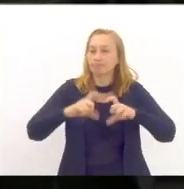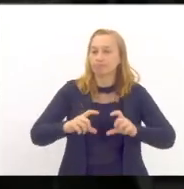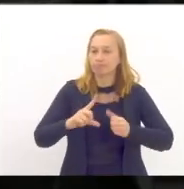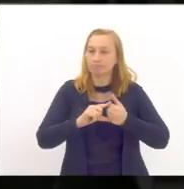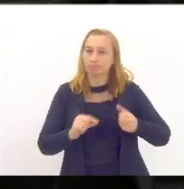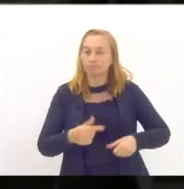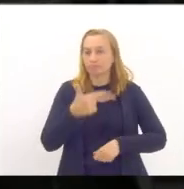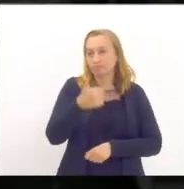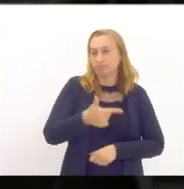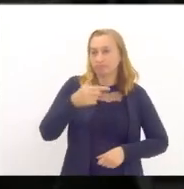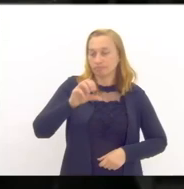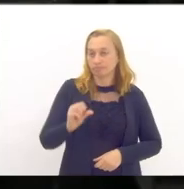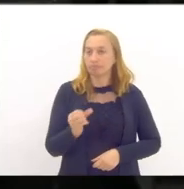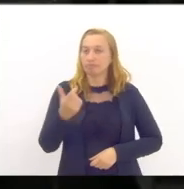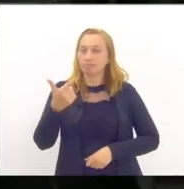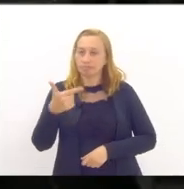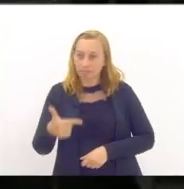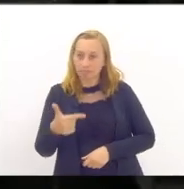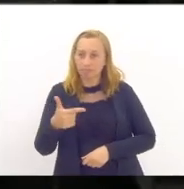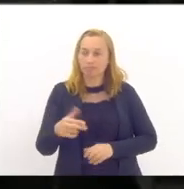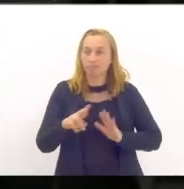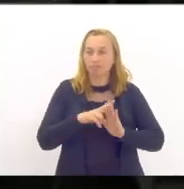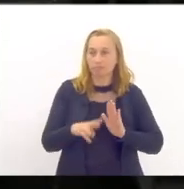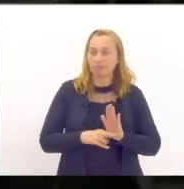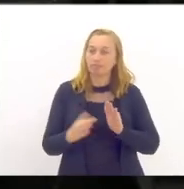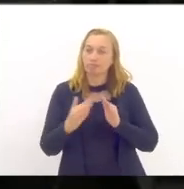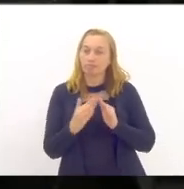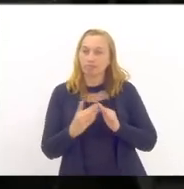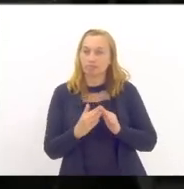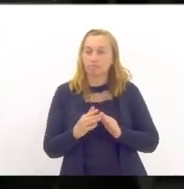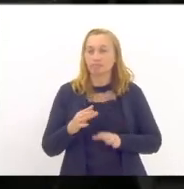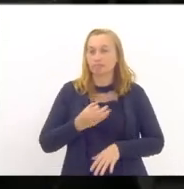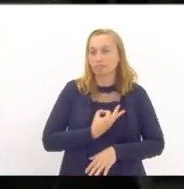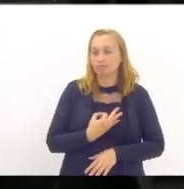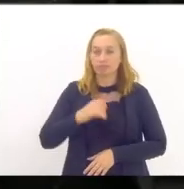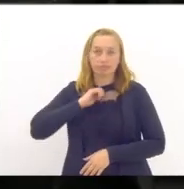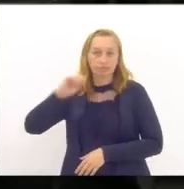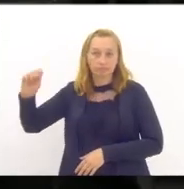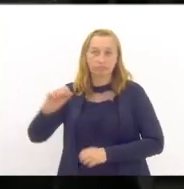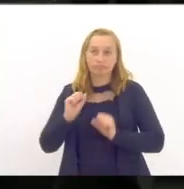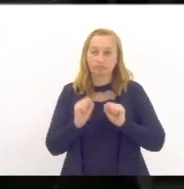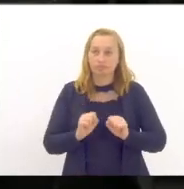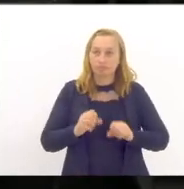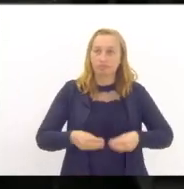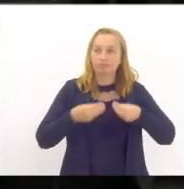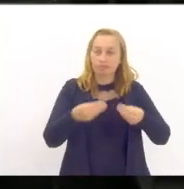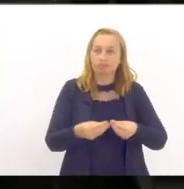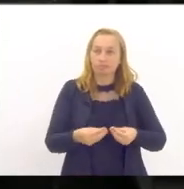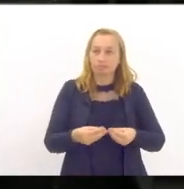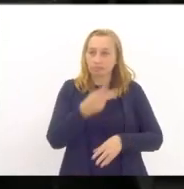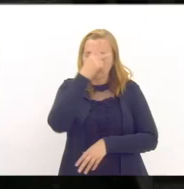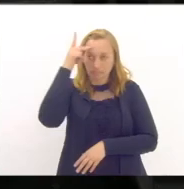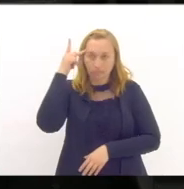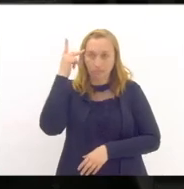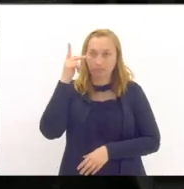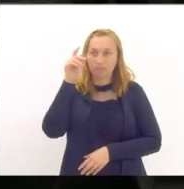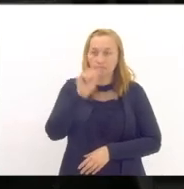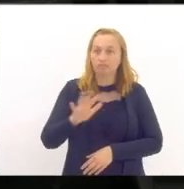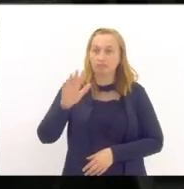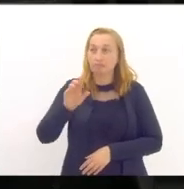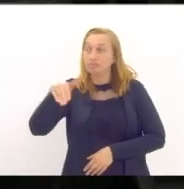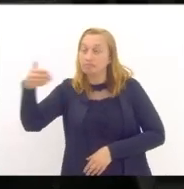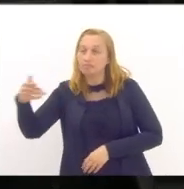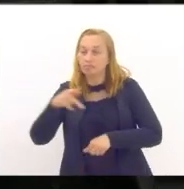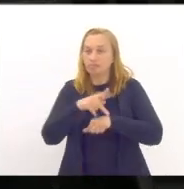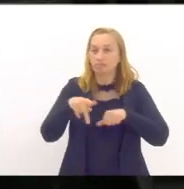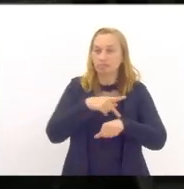artigo 262 do Regimento Interno desta Assembleia prevê que a medalha Tiradentes poderá ser concedida a personalidades nacionais ou estrangeiras